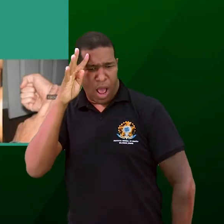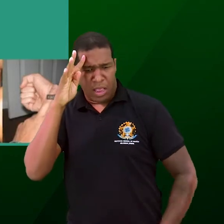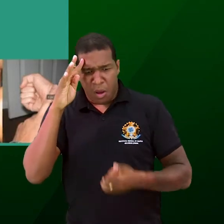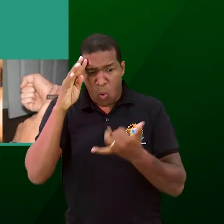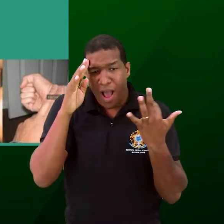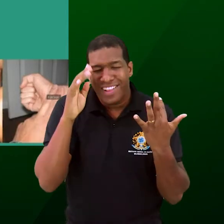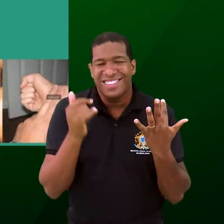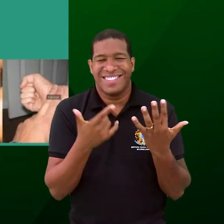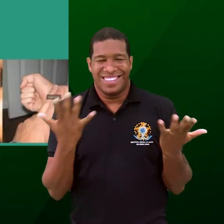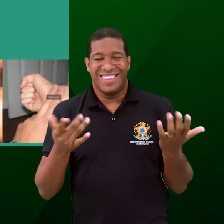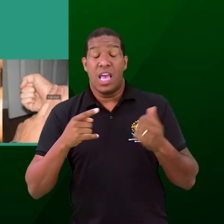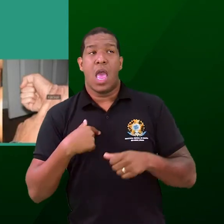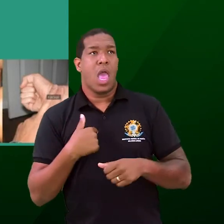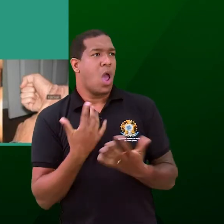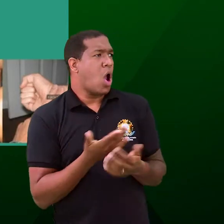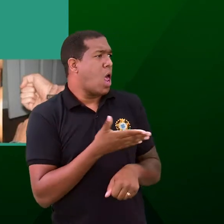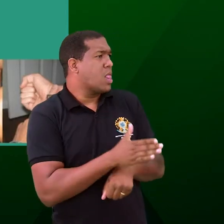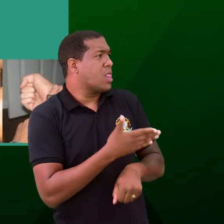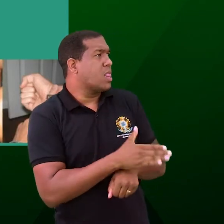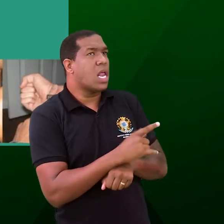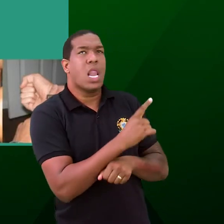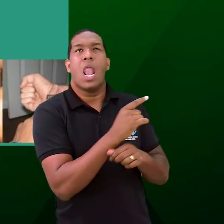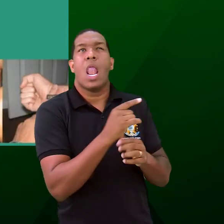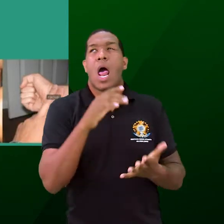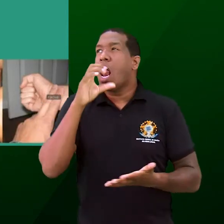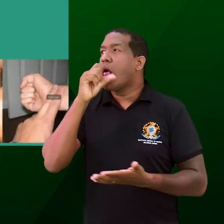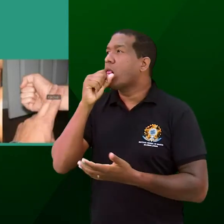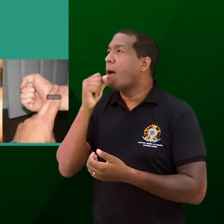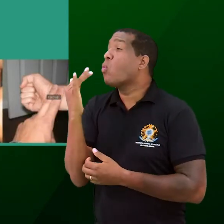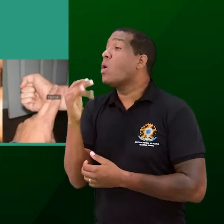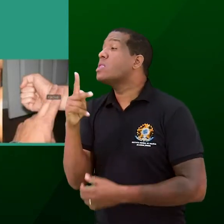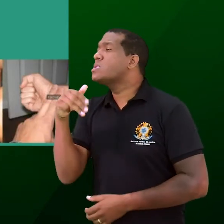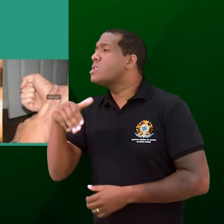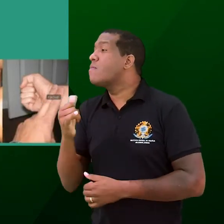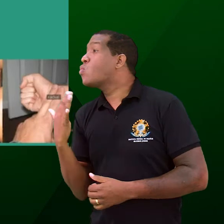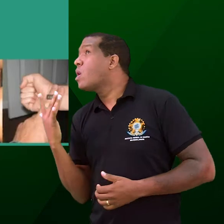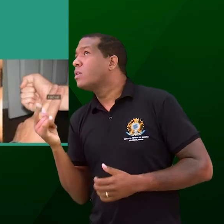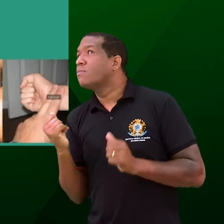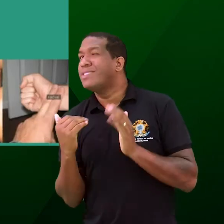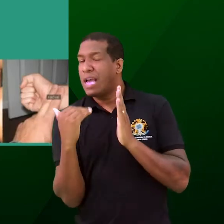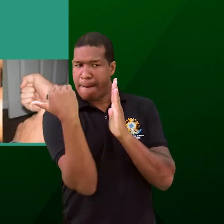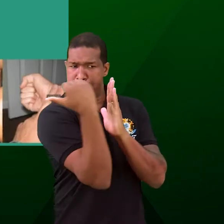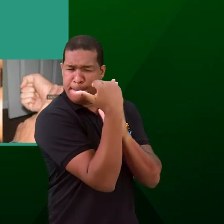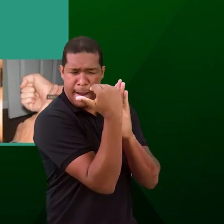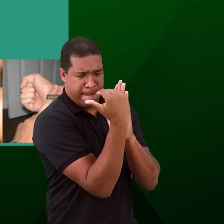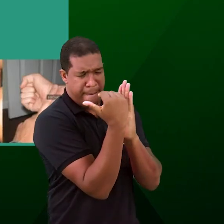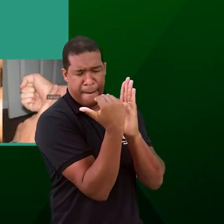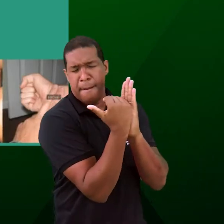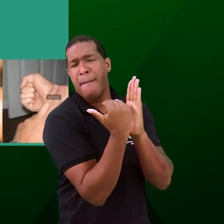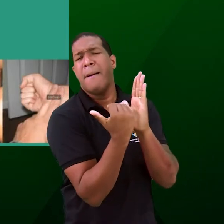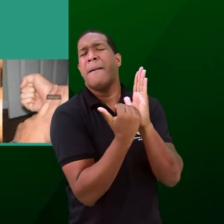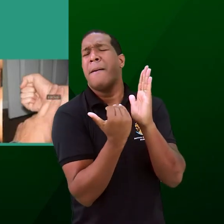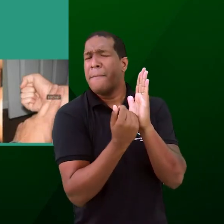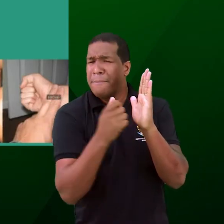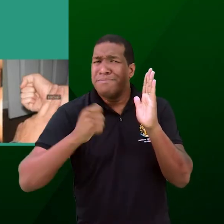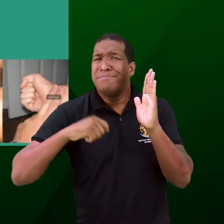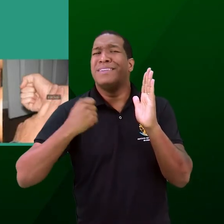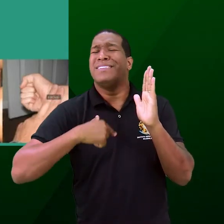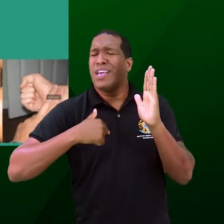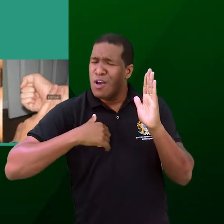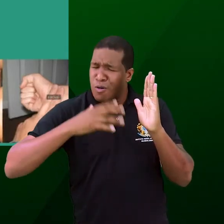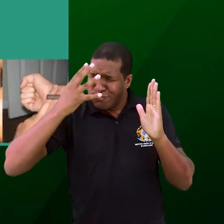o pilates, né? As atividades aí, de maneira geral, físicas, estão incluídas dentro desse princípio.